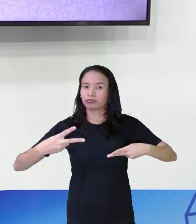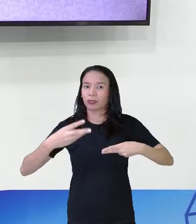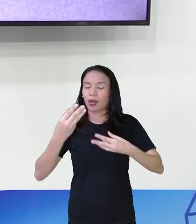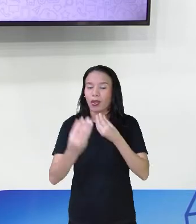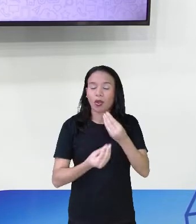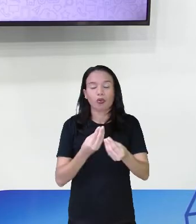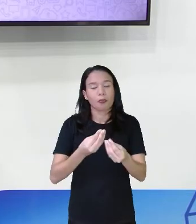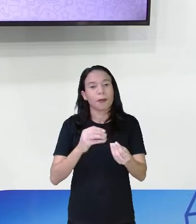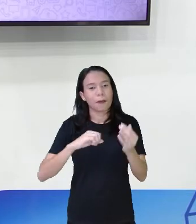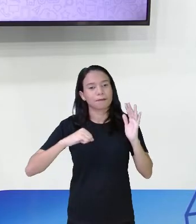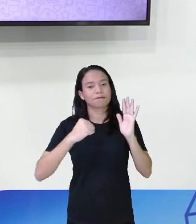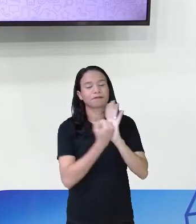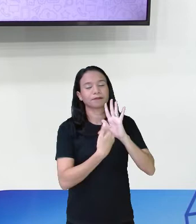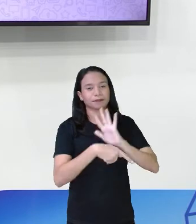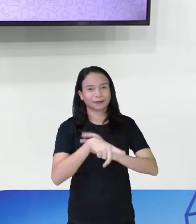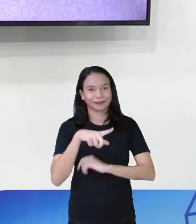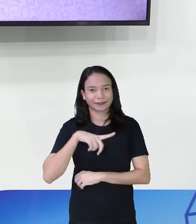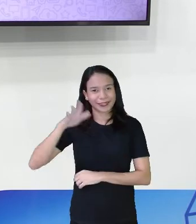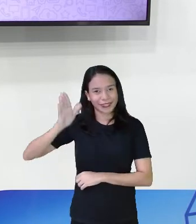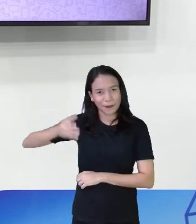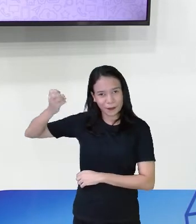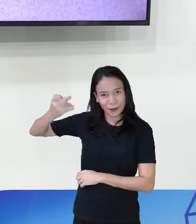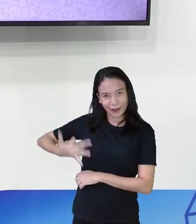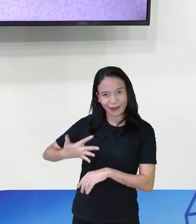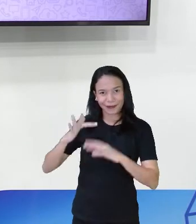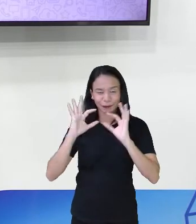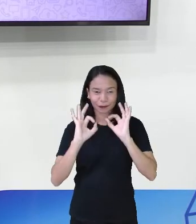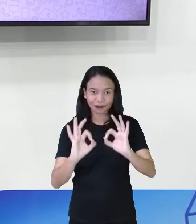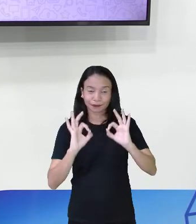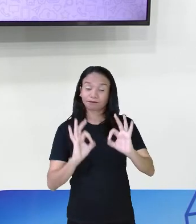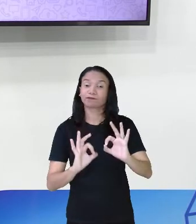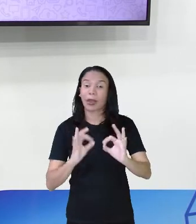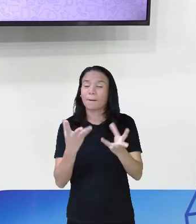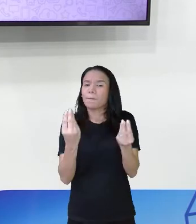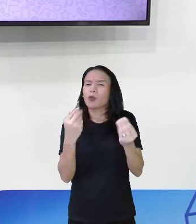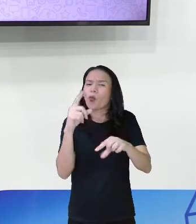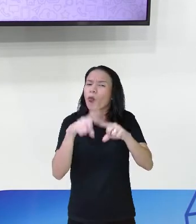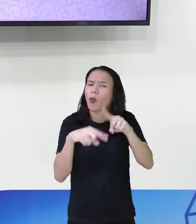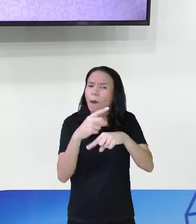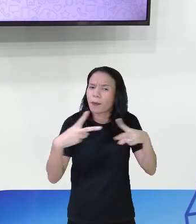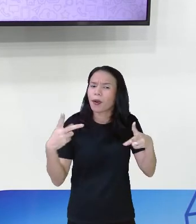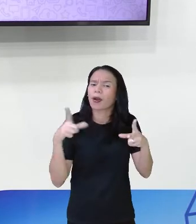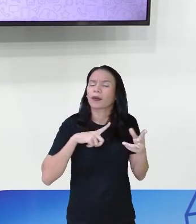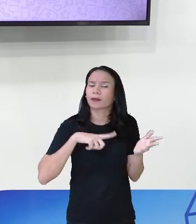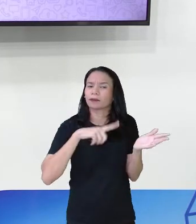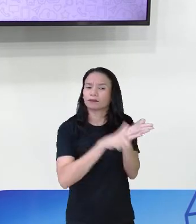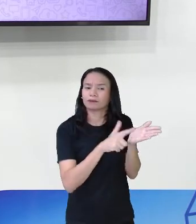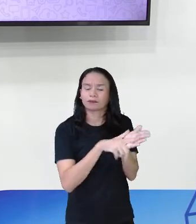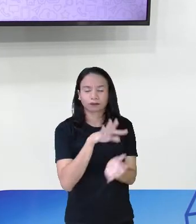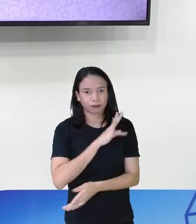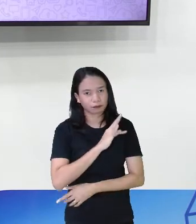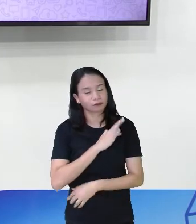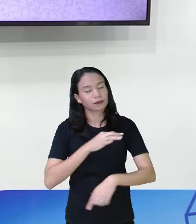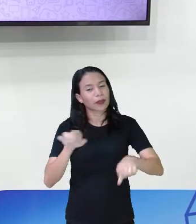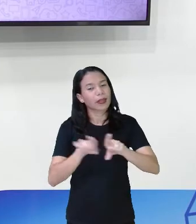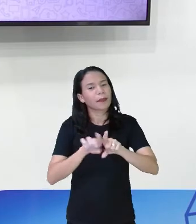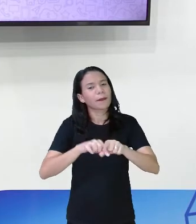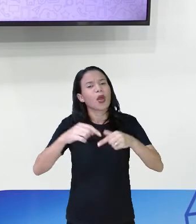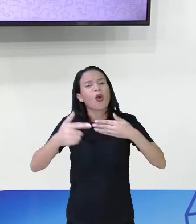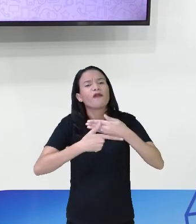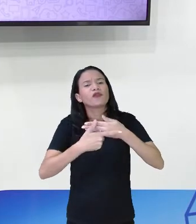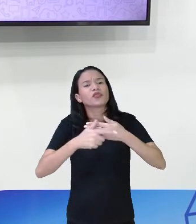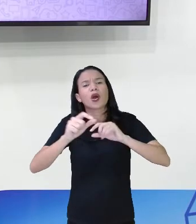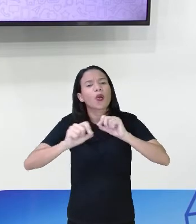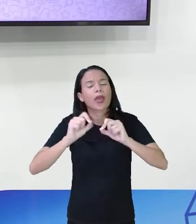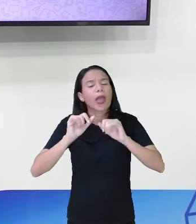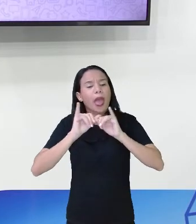assim confirmar aquilo que eu já tinha dito, tá bom? Muitos objetos têm ali a sua ficha técnica. E serve para quê? Para informar,